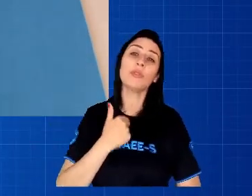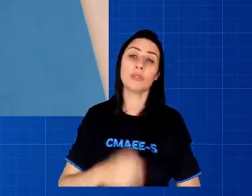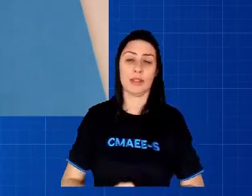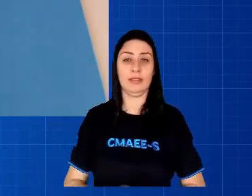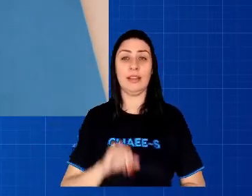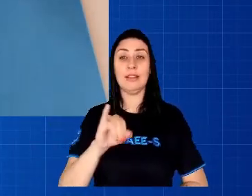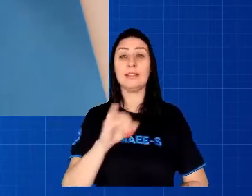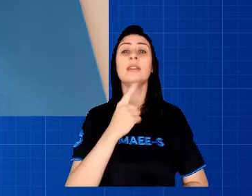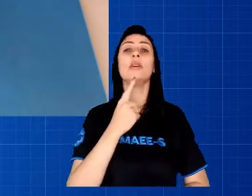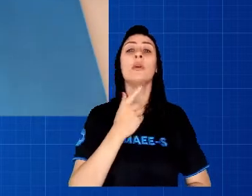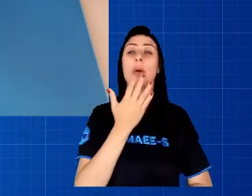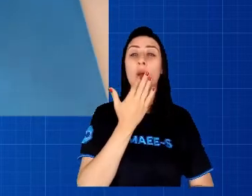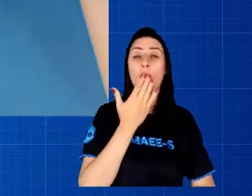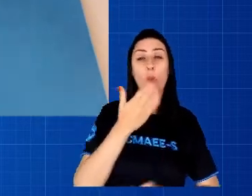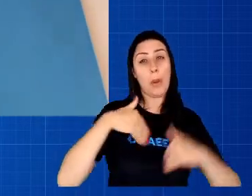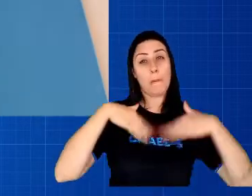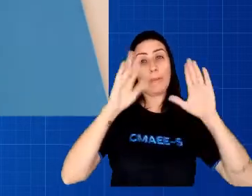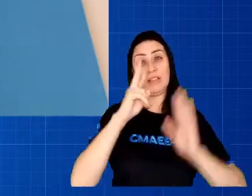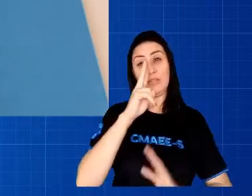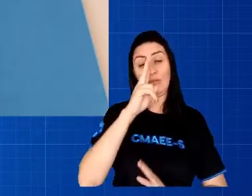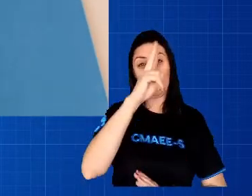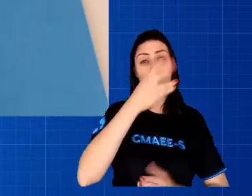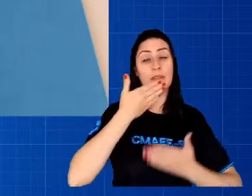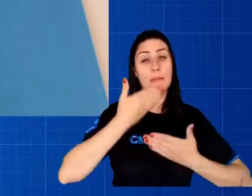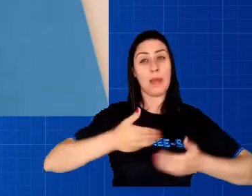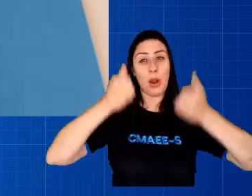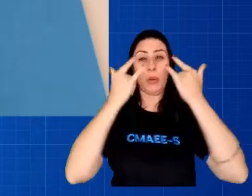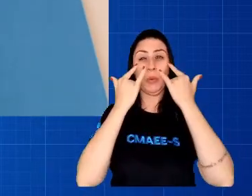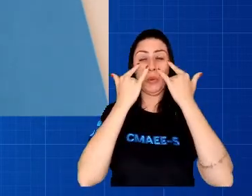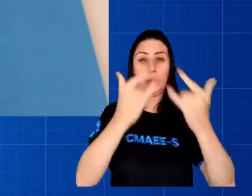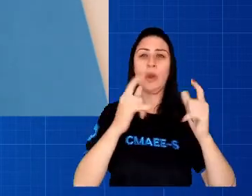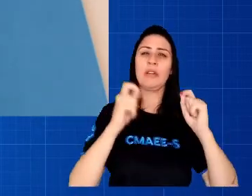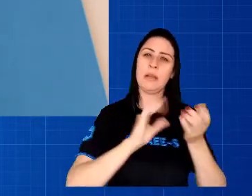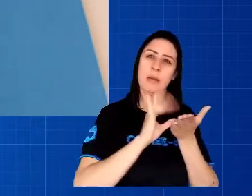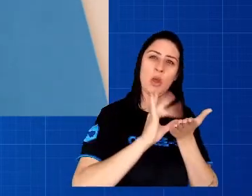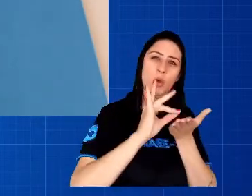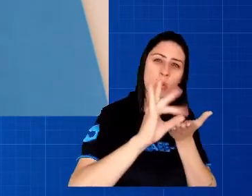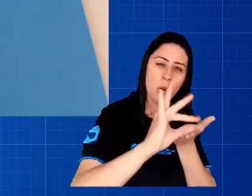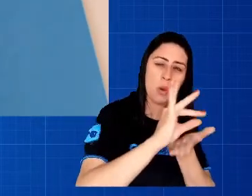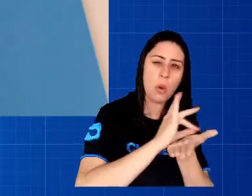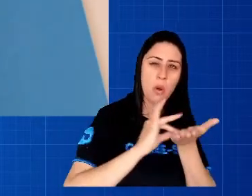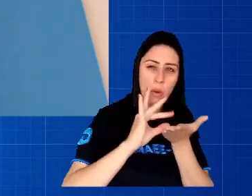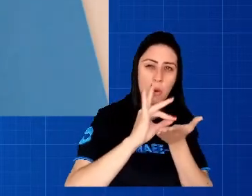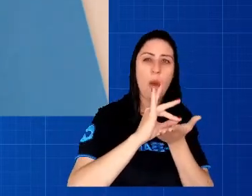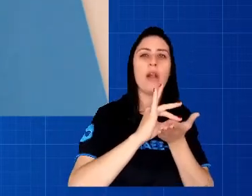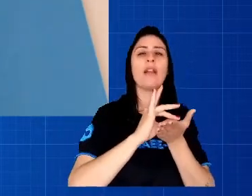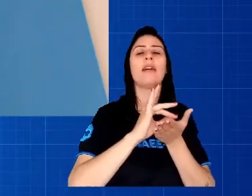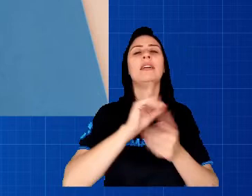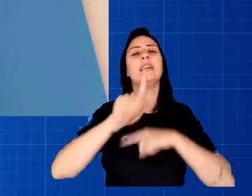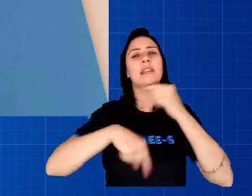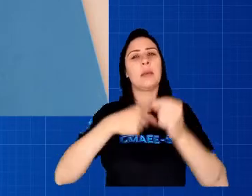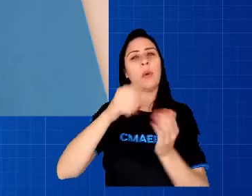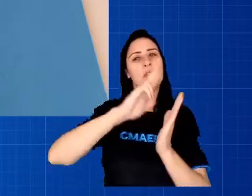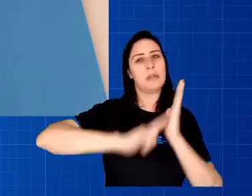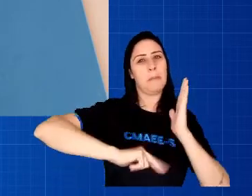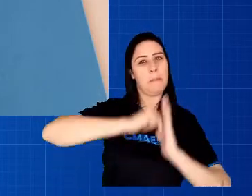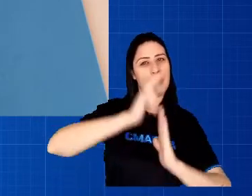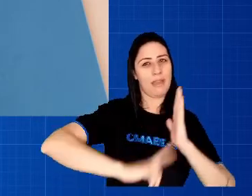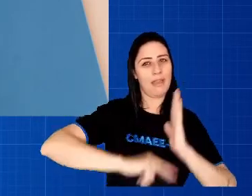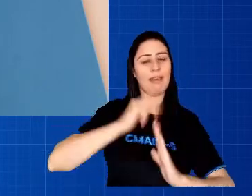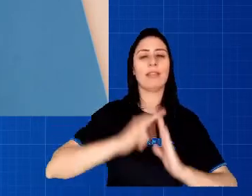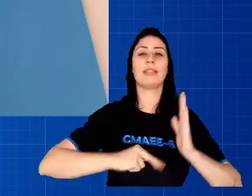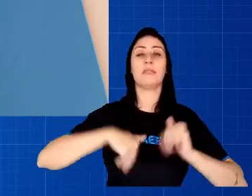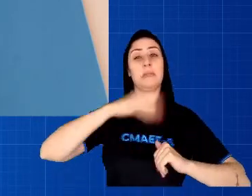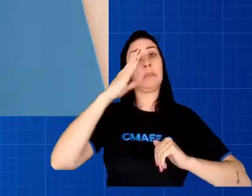deseja uma cor mais saturada, você pode pintar depois a colagem do mosaico, que fica mais limpo durante o